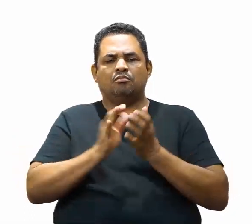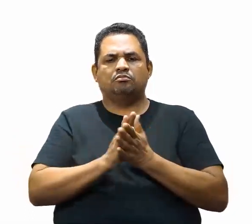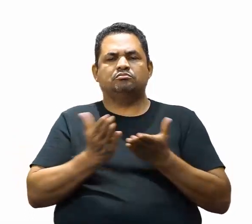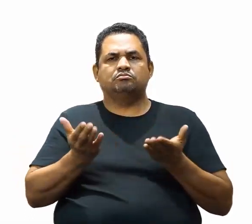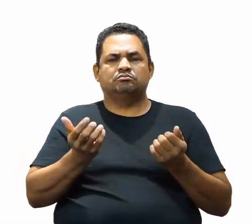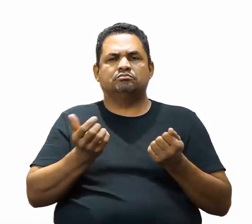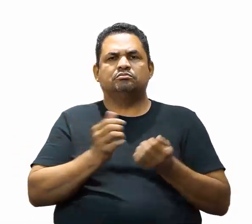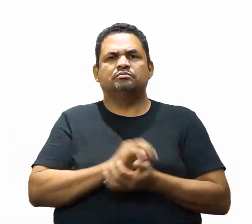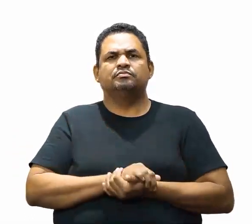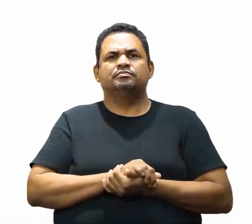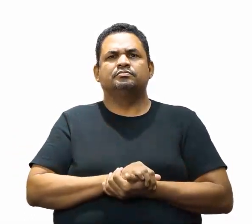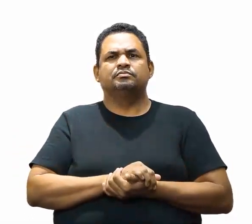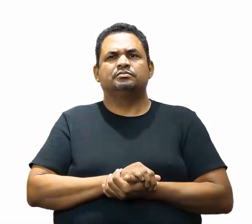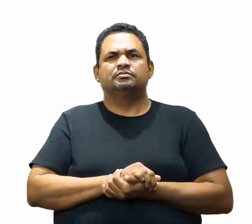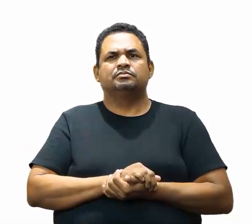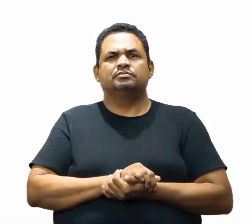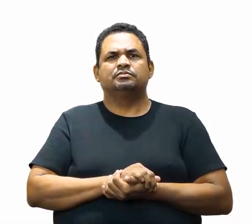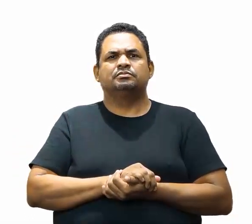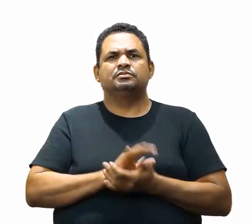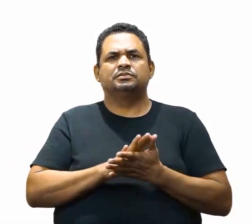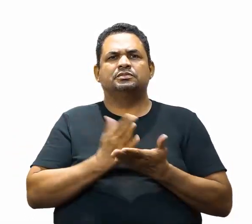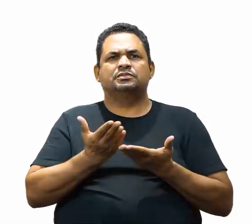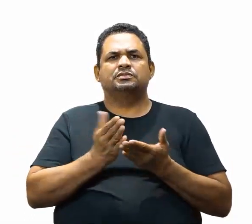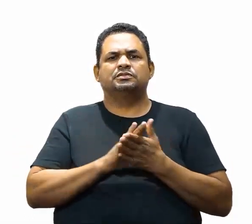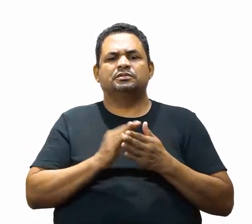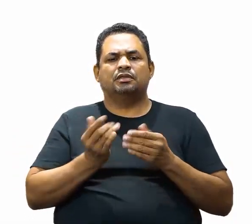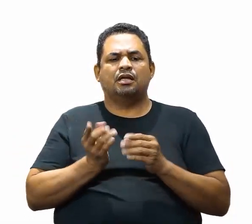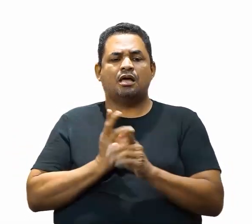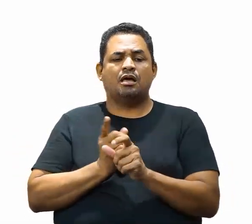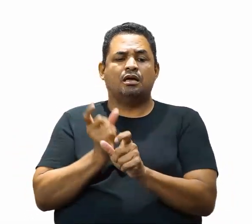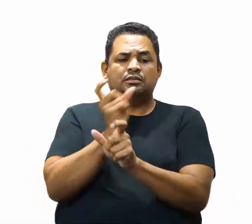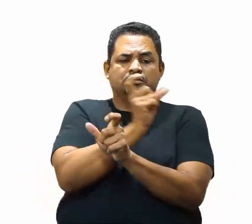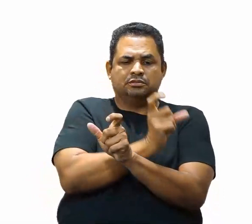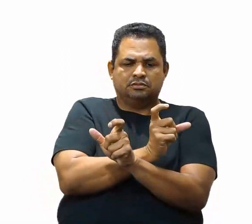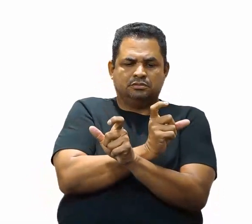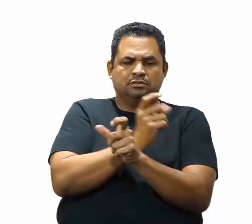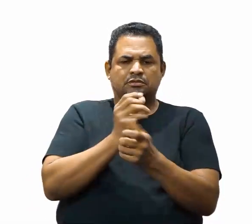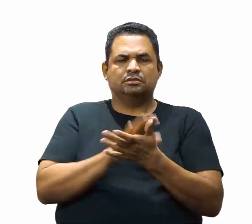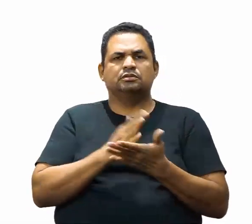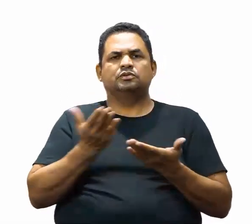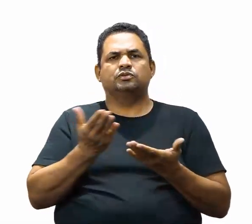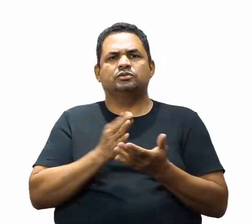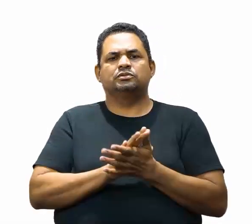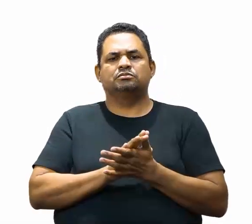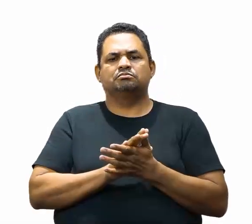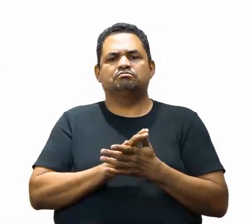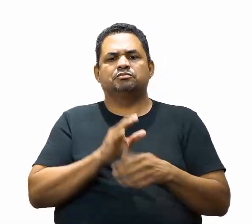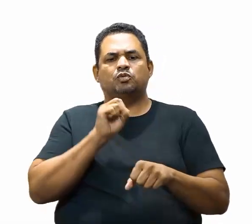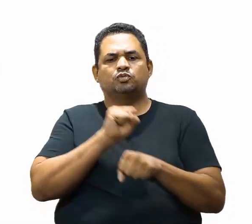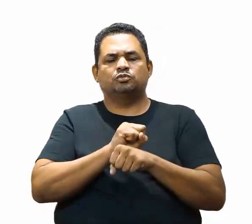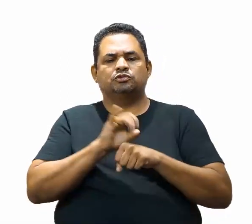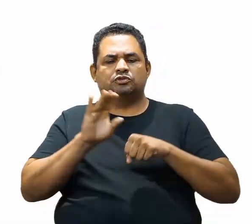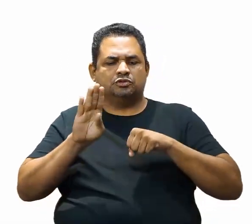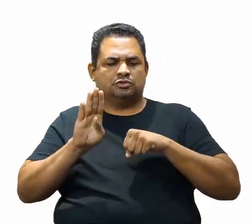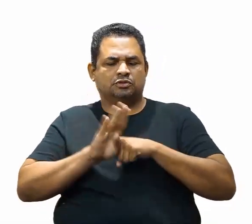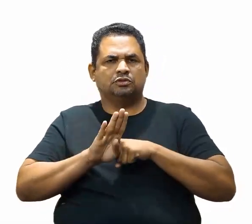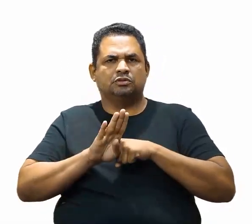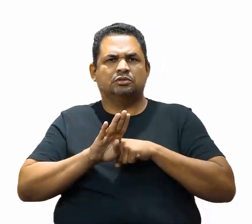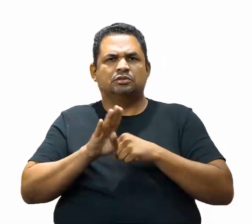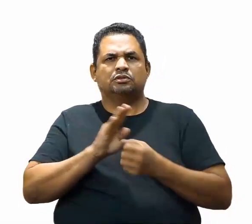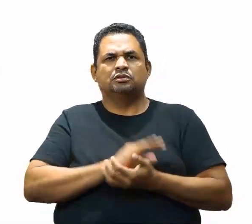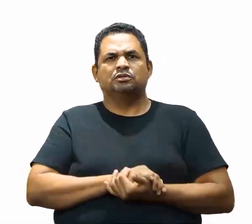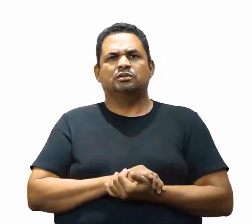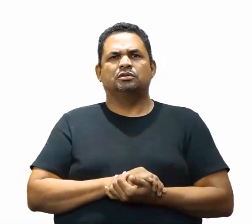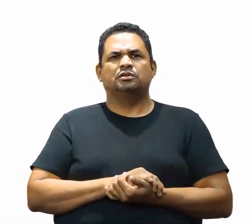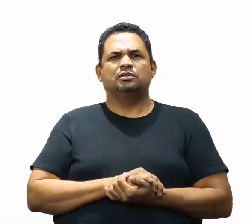adjetivo, vai vir à frente da minha frase com o papel de substantivo. Olha como é que ele fica. Lo bueno